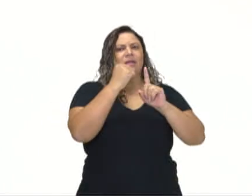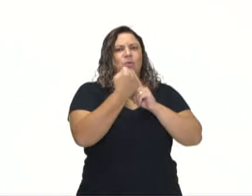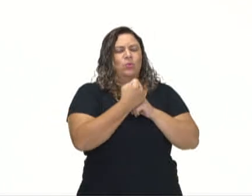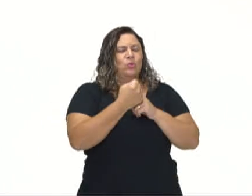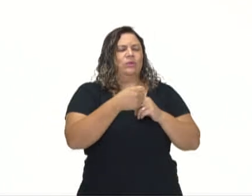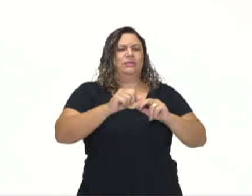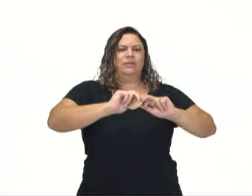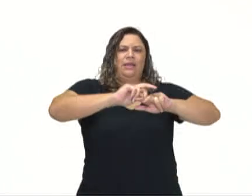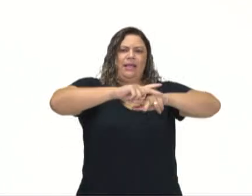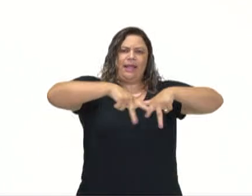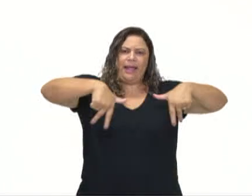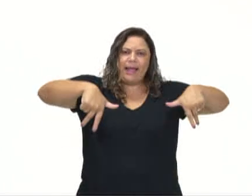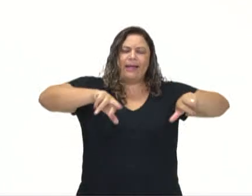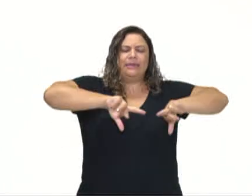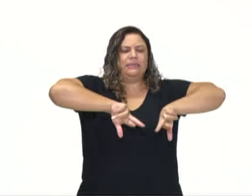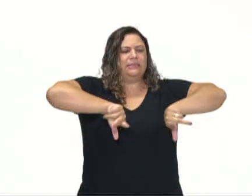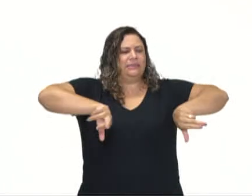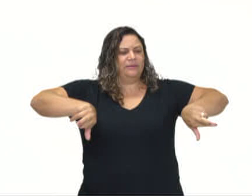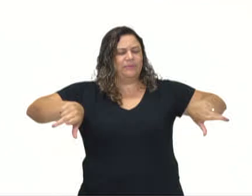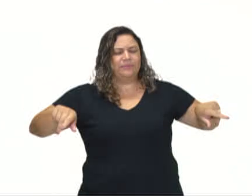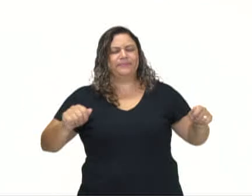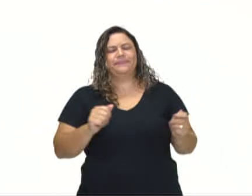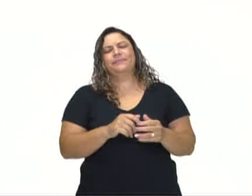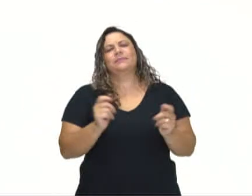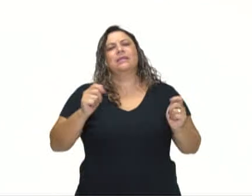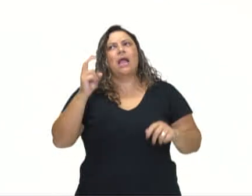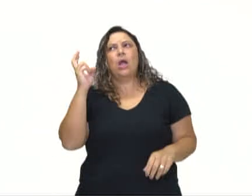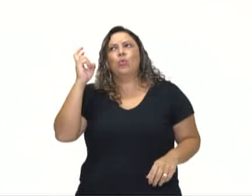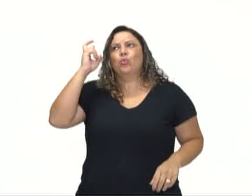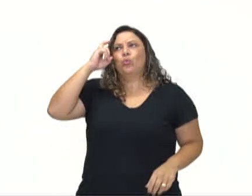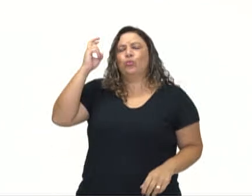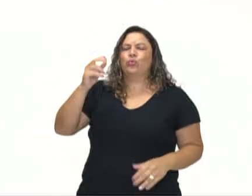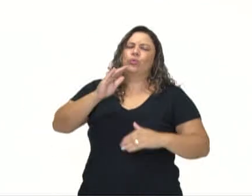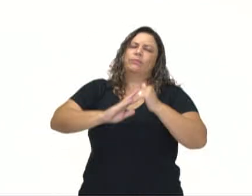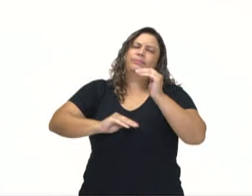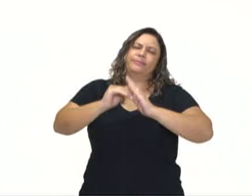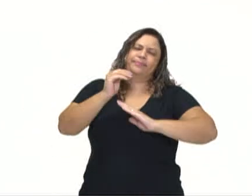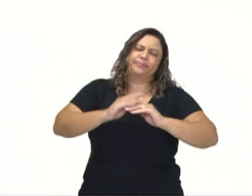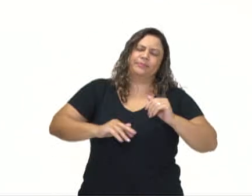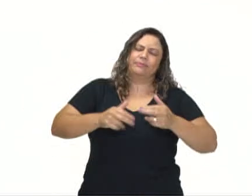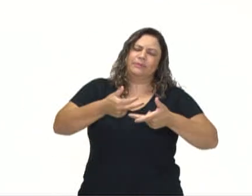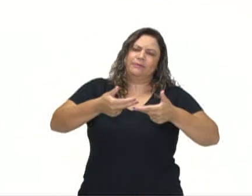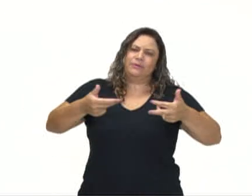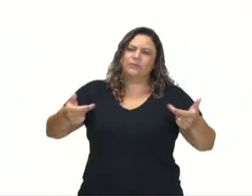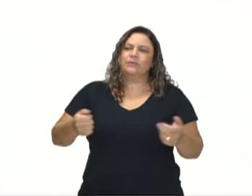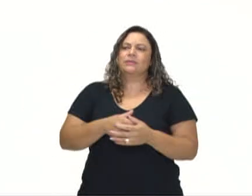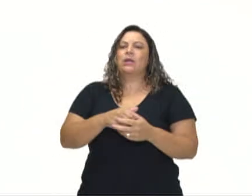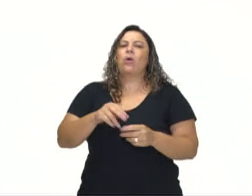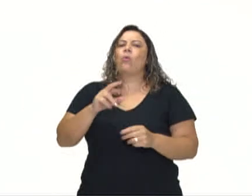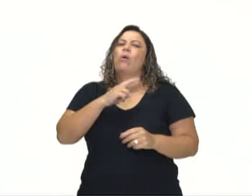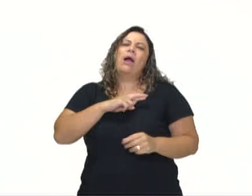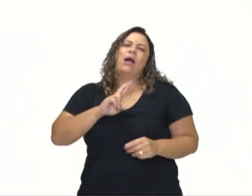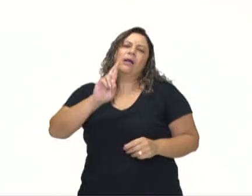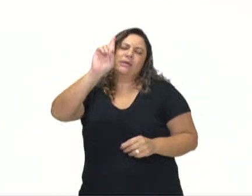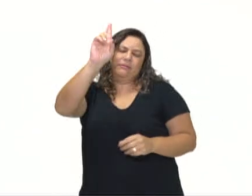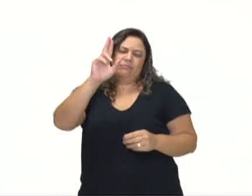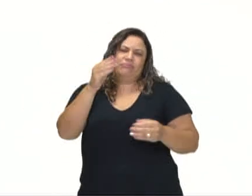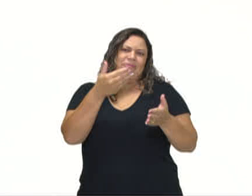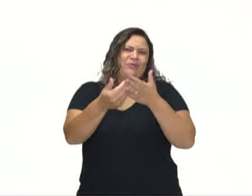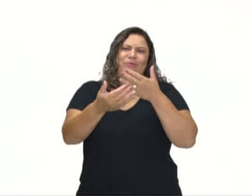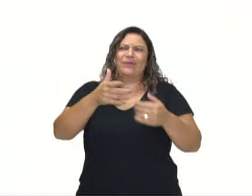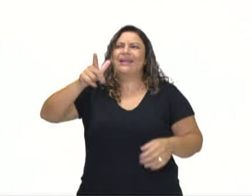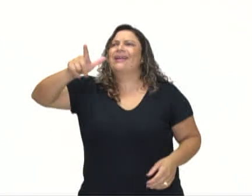a nacionalidade, a religião, a cultura, a profissão, o gênero, a orientação sexual ou qualquer